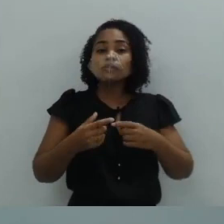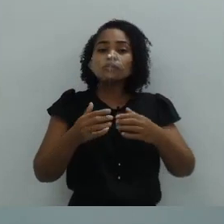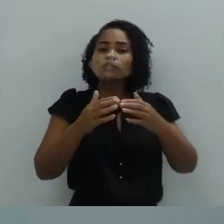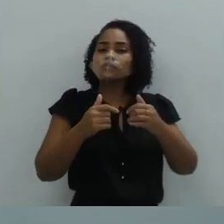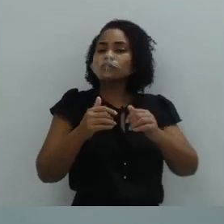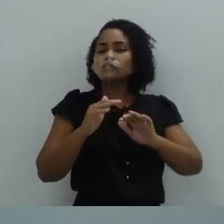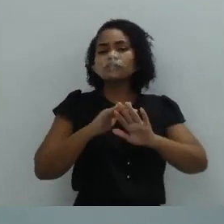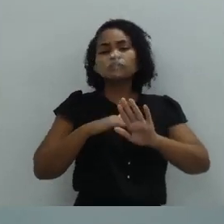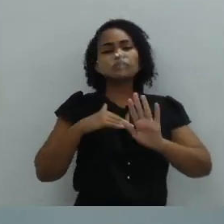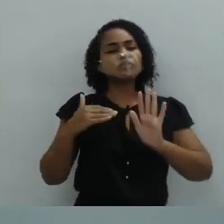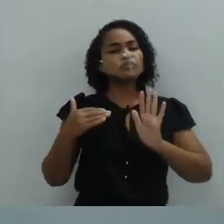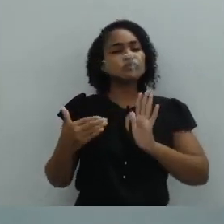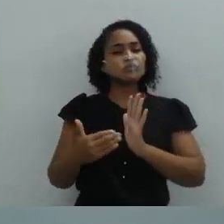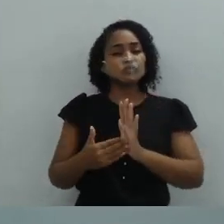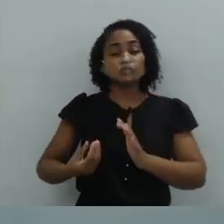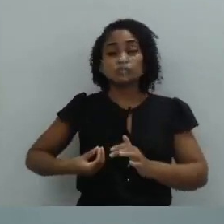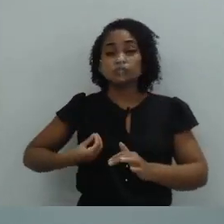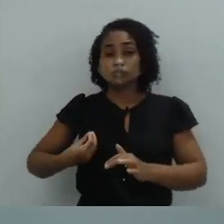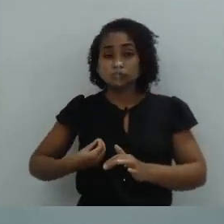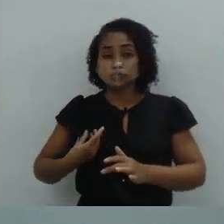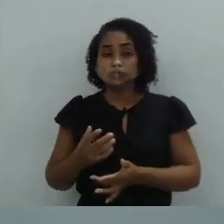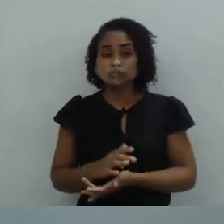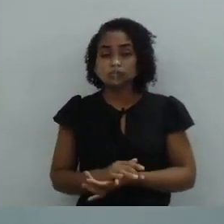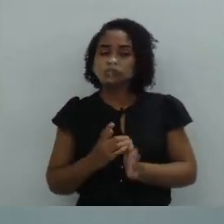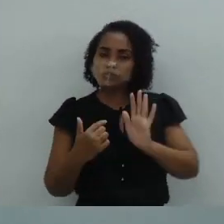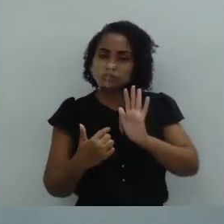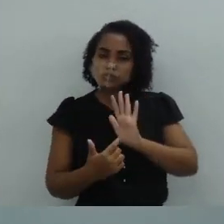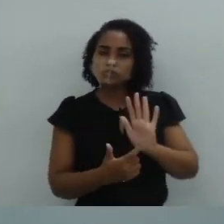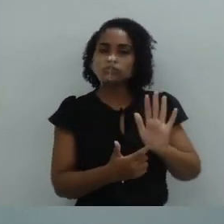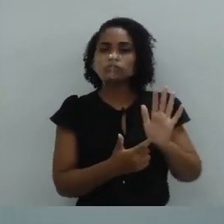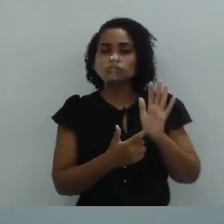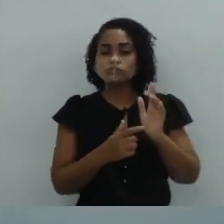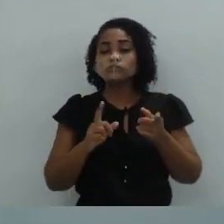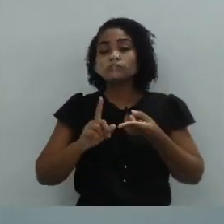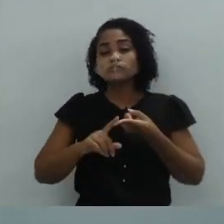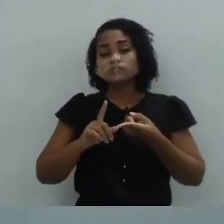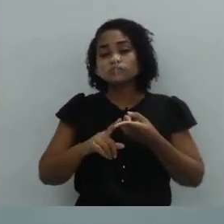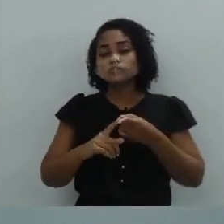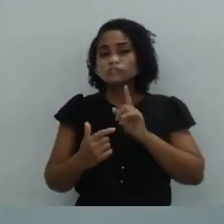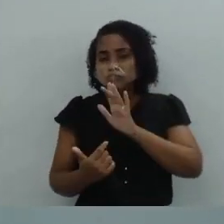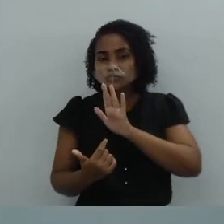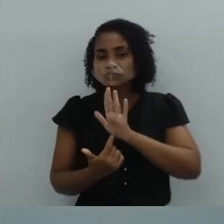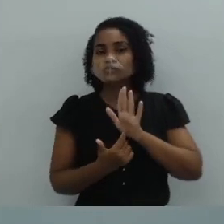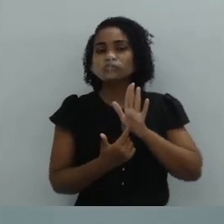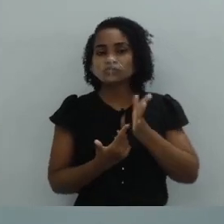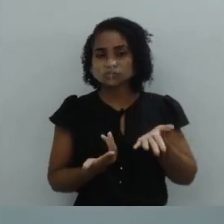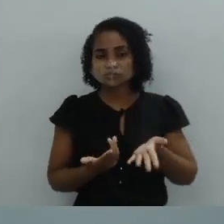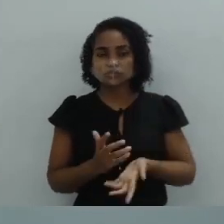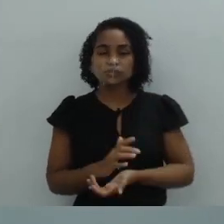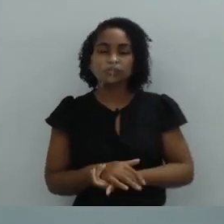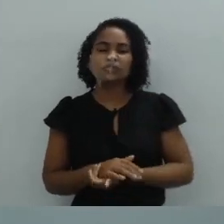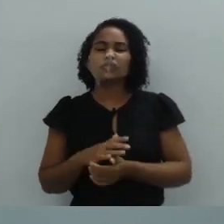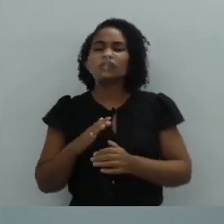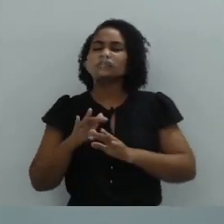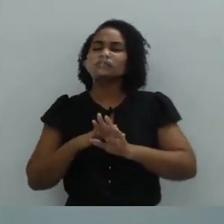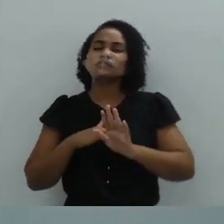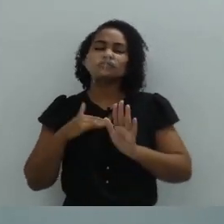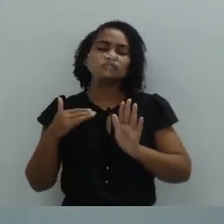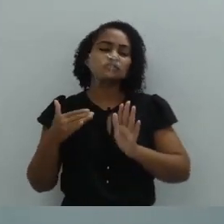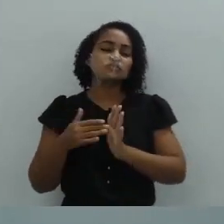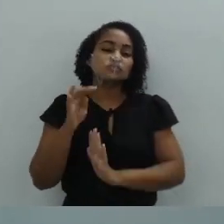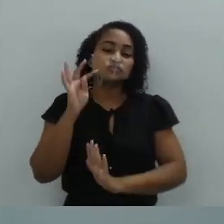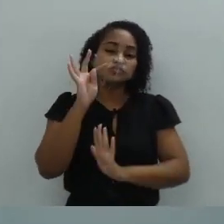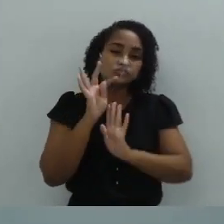Como tudo na vida, eu vou apresentar e vou justificar. Todo texto que